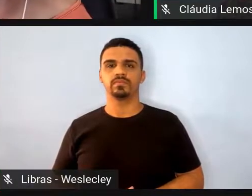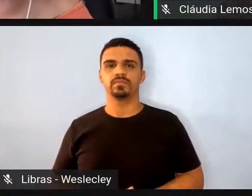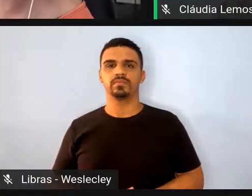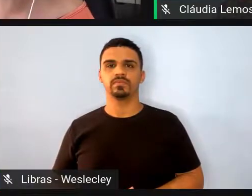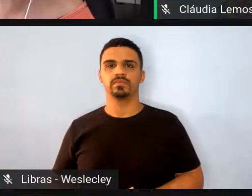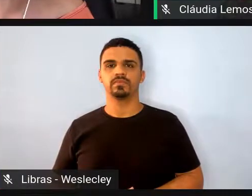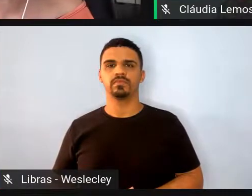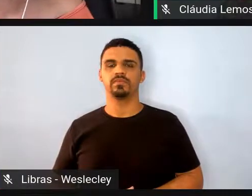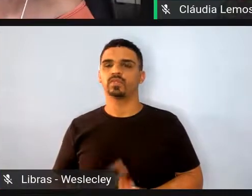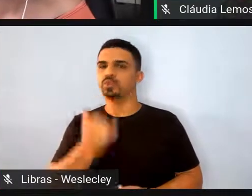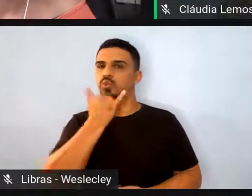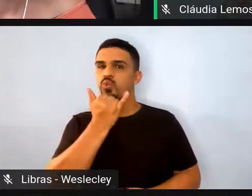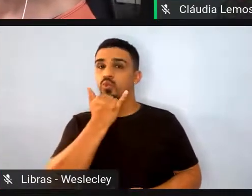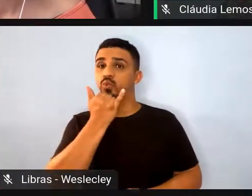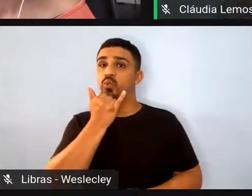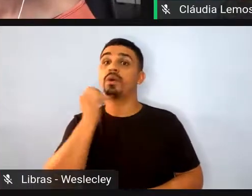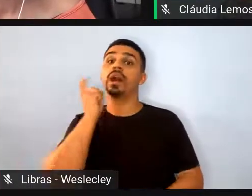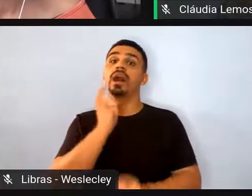Na Colômbia, perdão, gente.